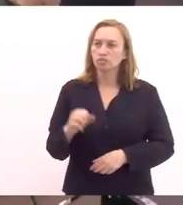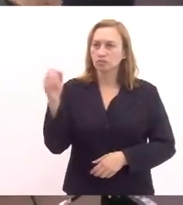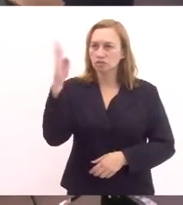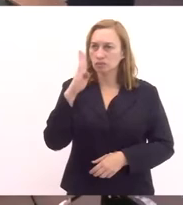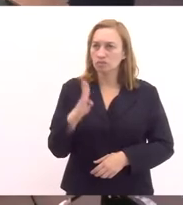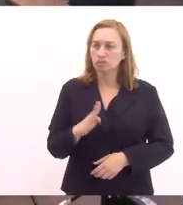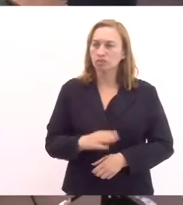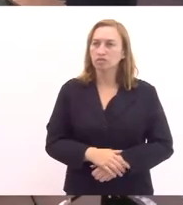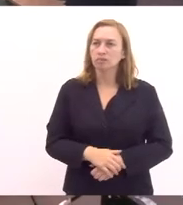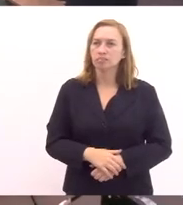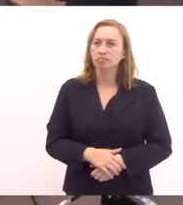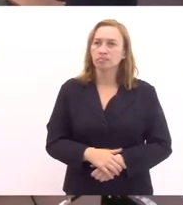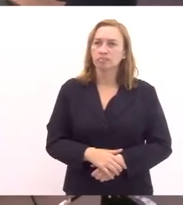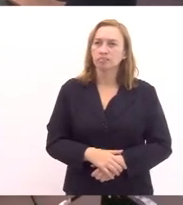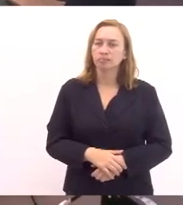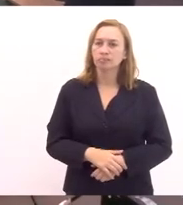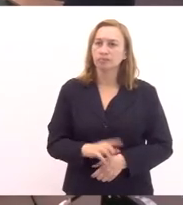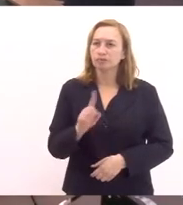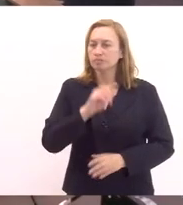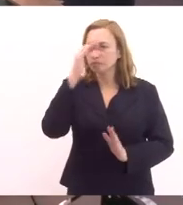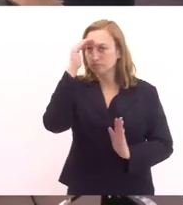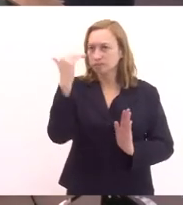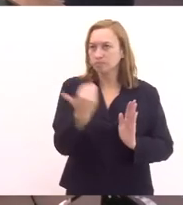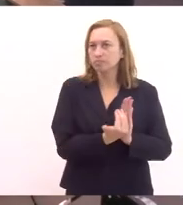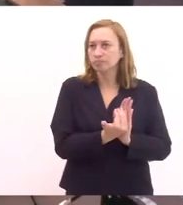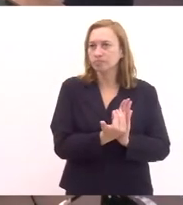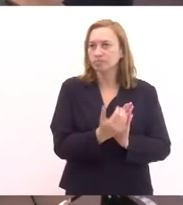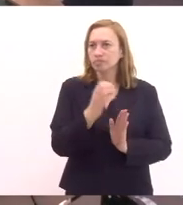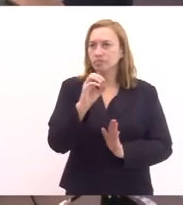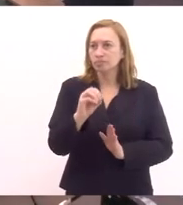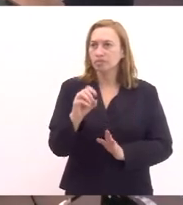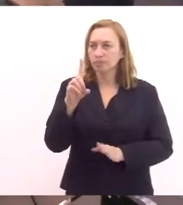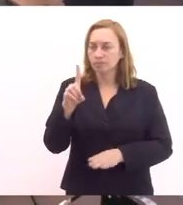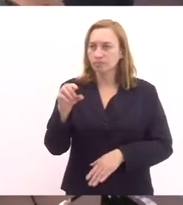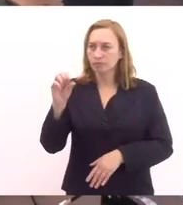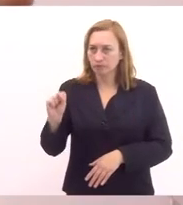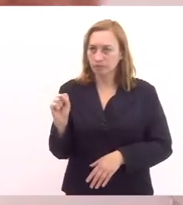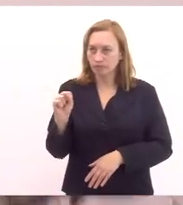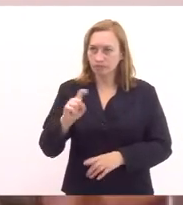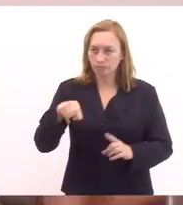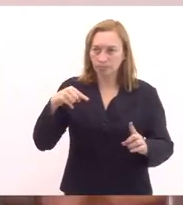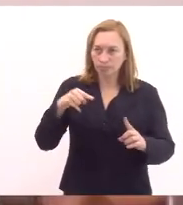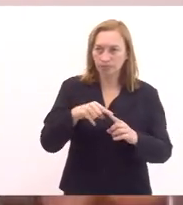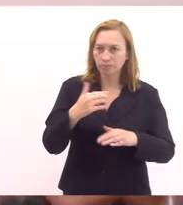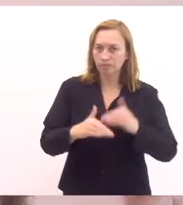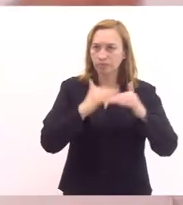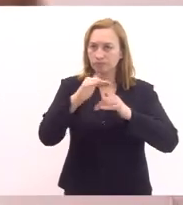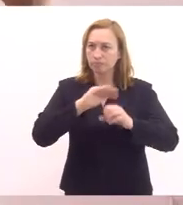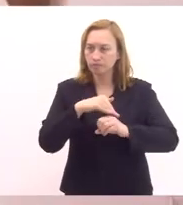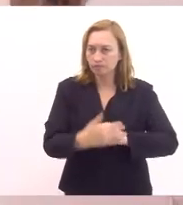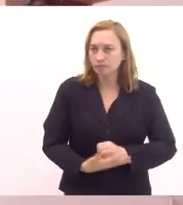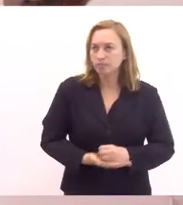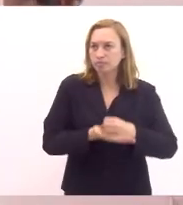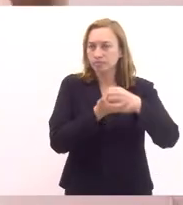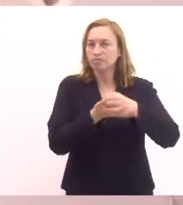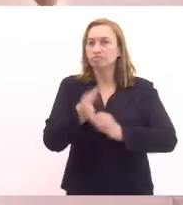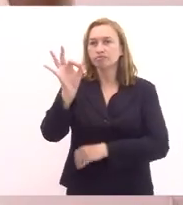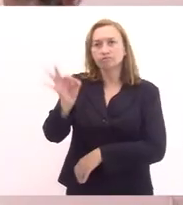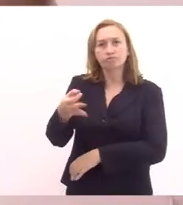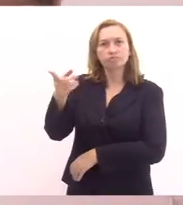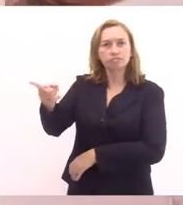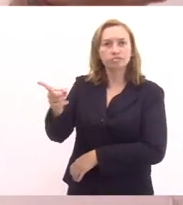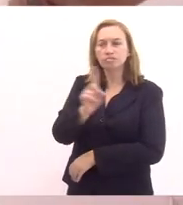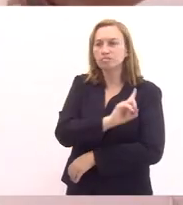Brasil e até como não cumprido os seus objetivos de desenvolvimento sustentável foi